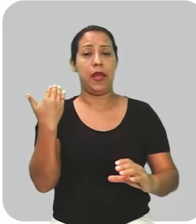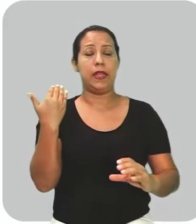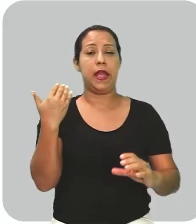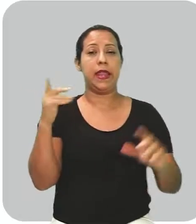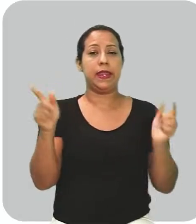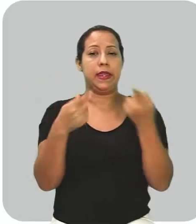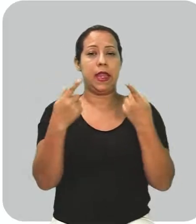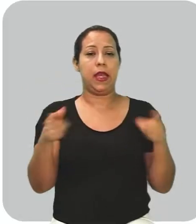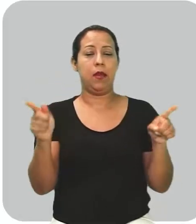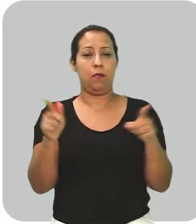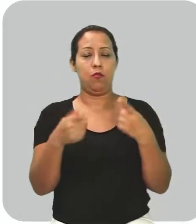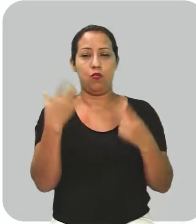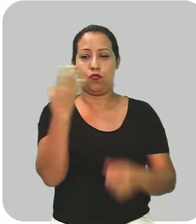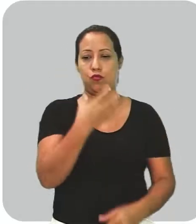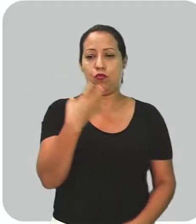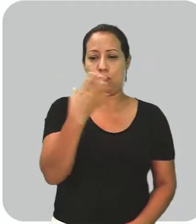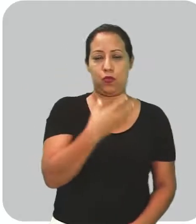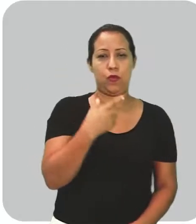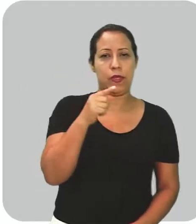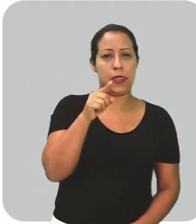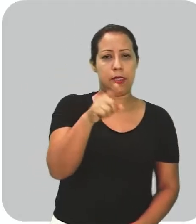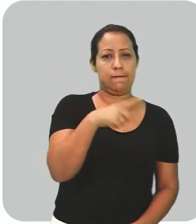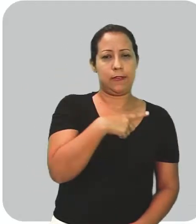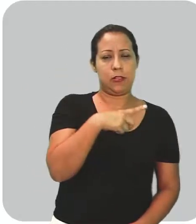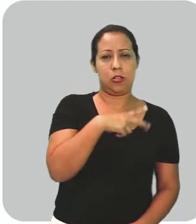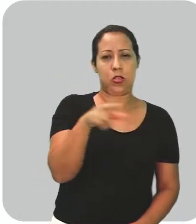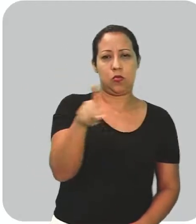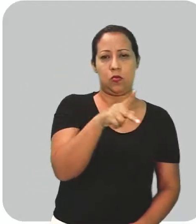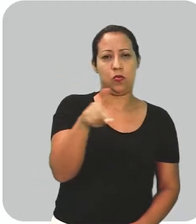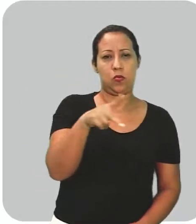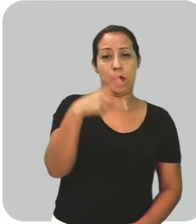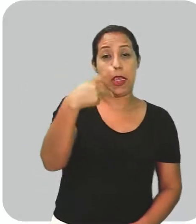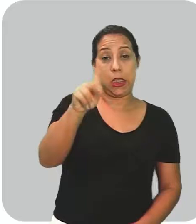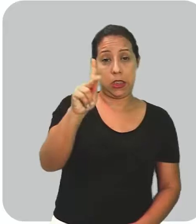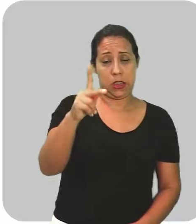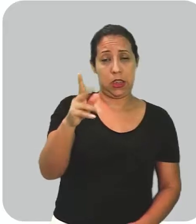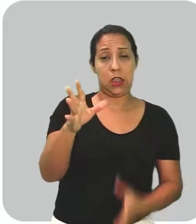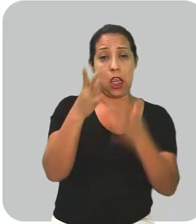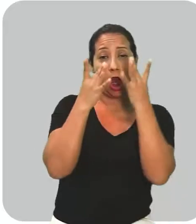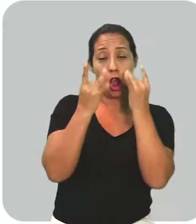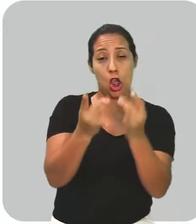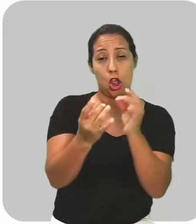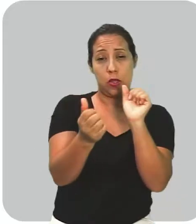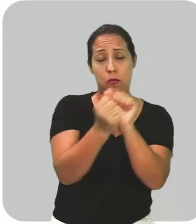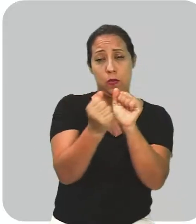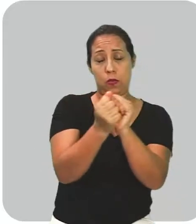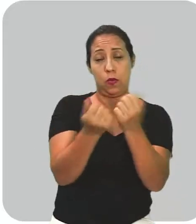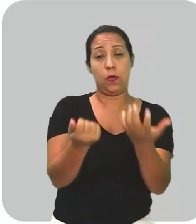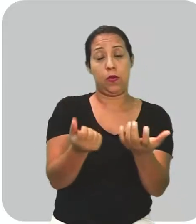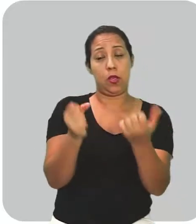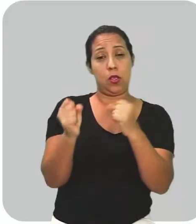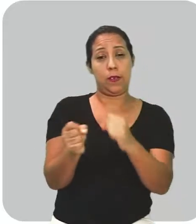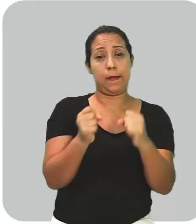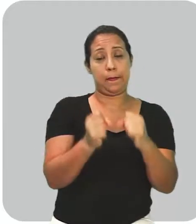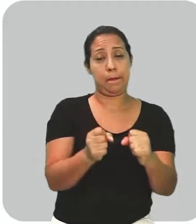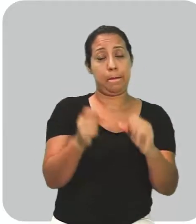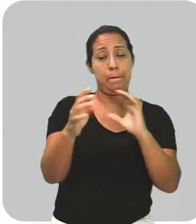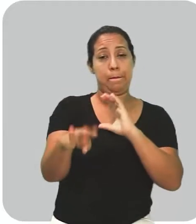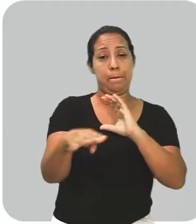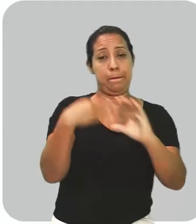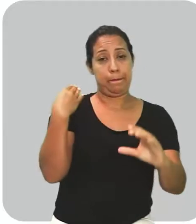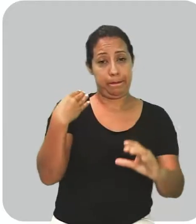né? Você tem já aí com o professor seu presencial, pode pegar o nosso endereço da rede,